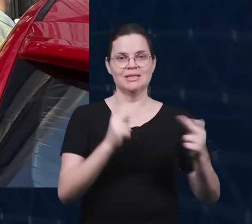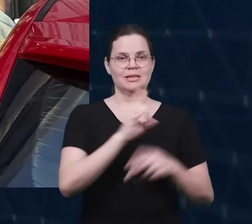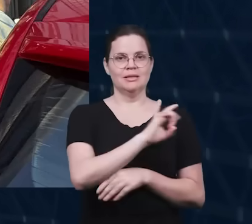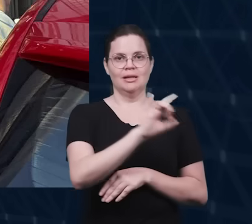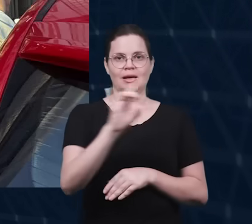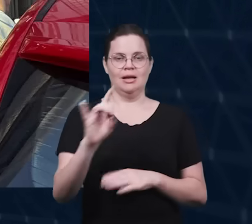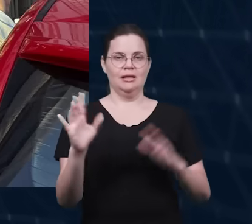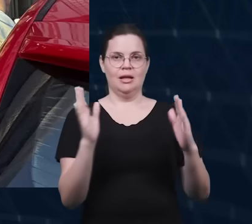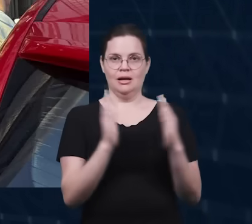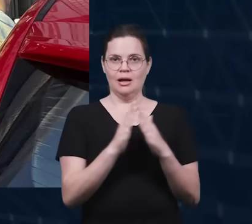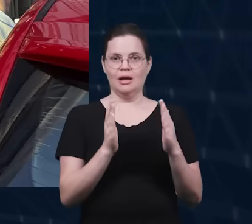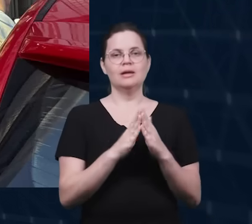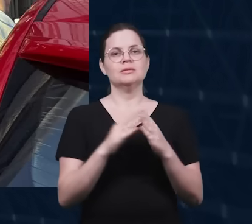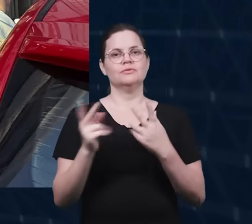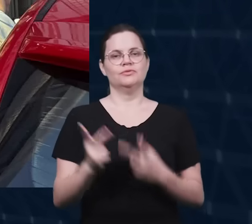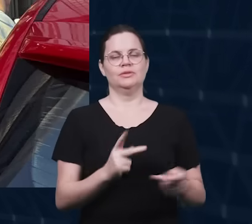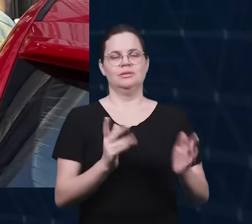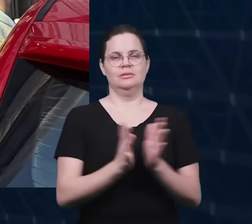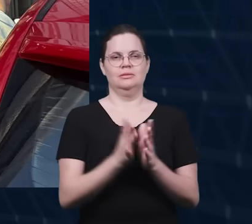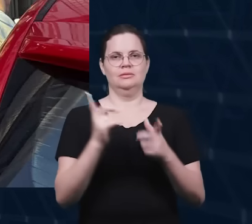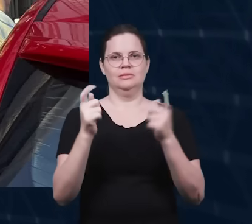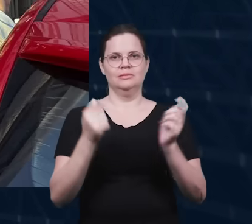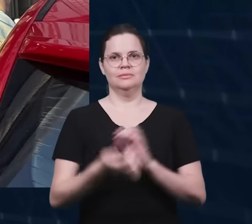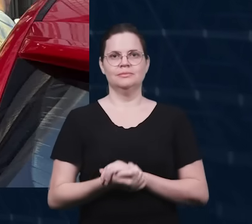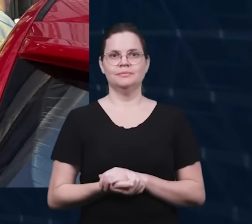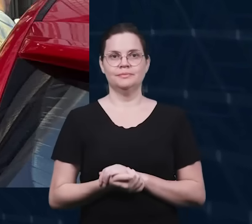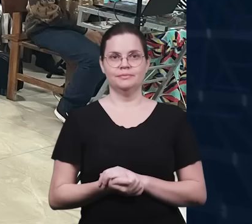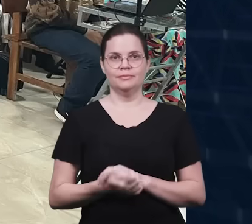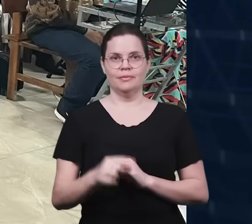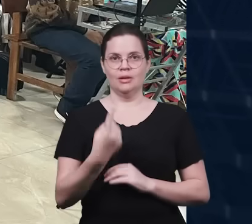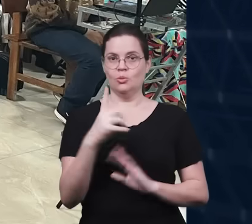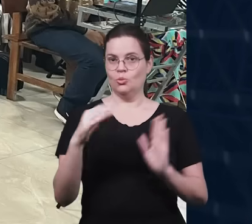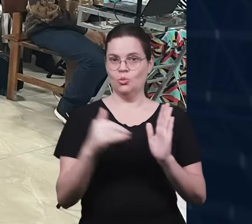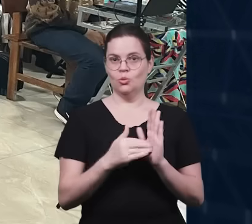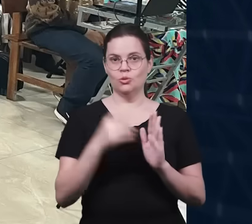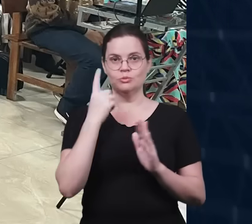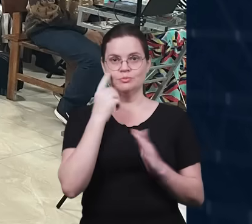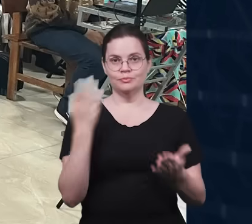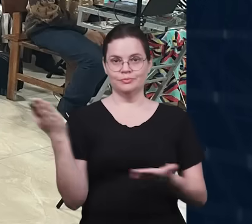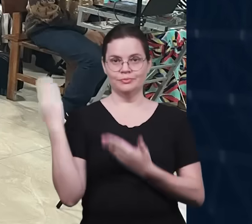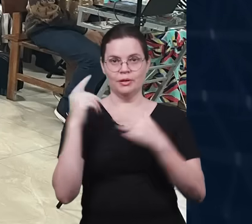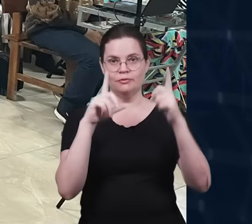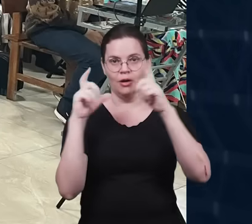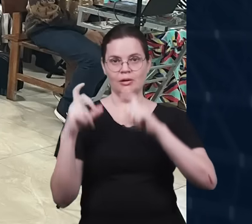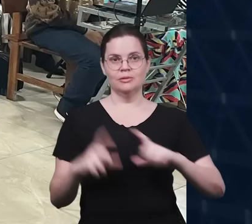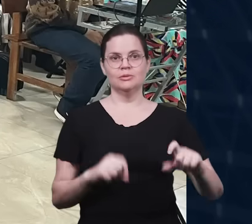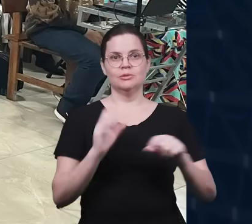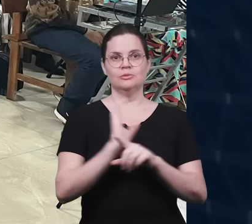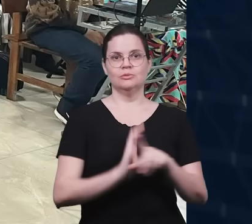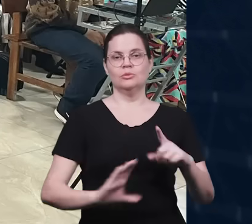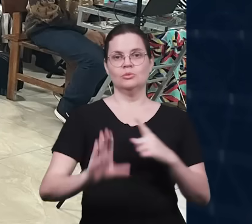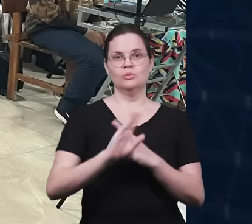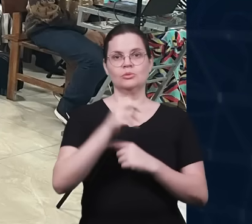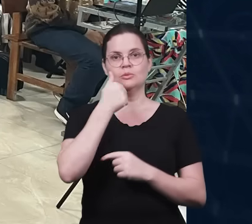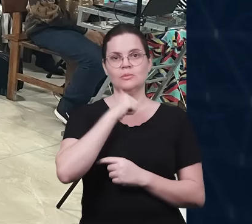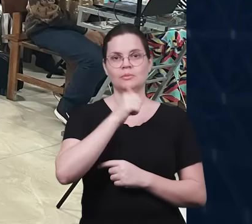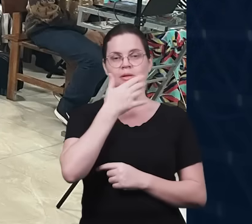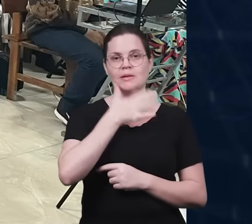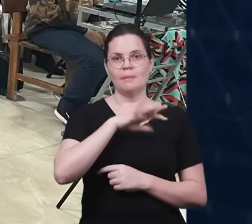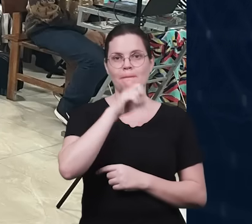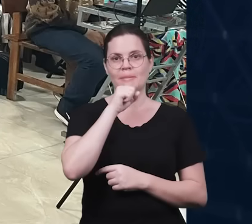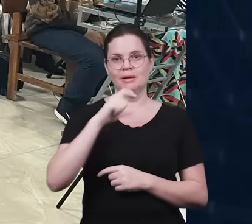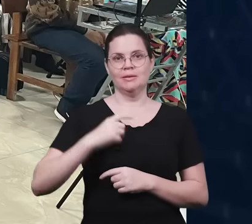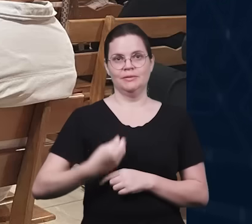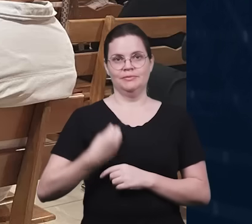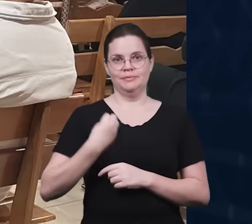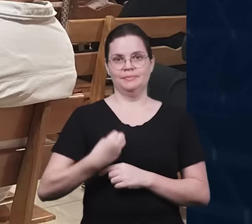lares dos irmãos da Igreja do Sudoeste. Louvado seja Deus. E encerrando nossa participação, nós mostramos imagens de um culto com os pais,